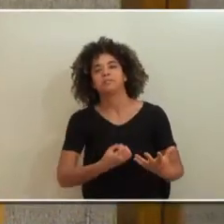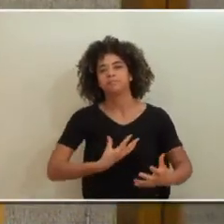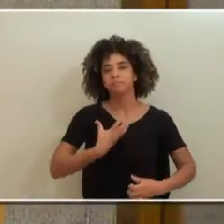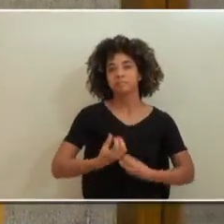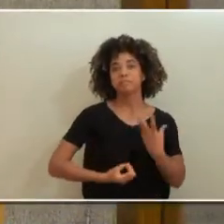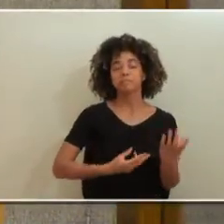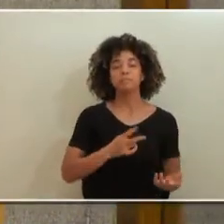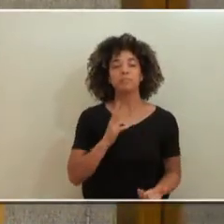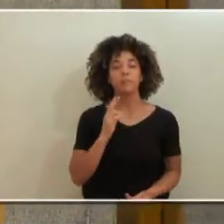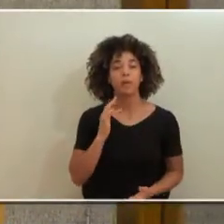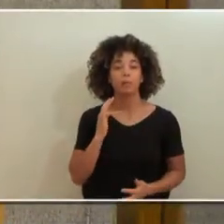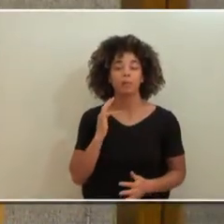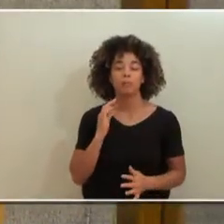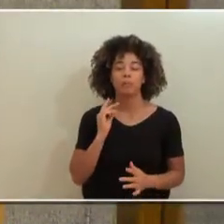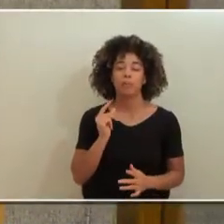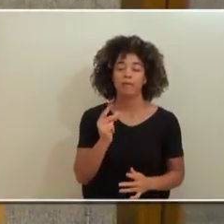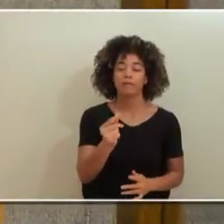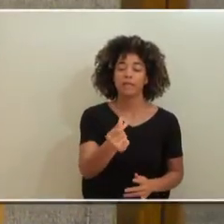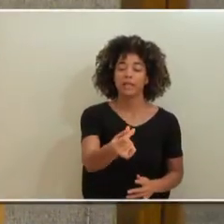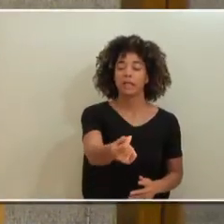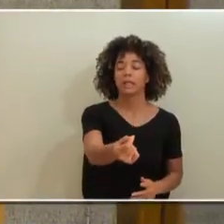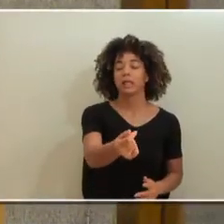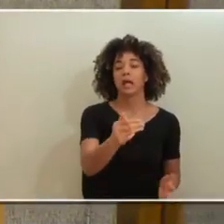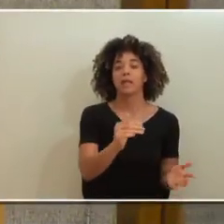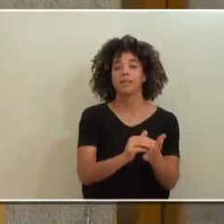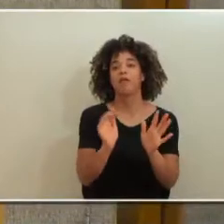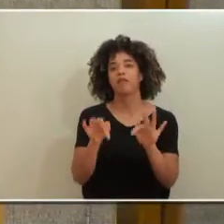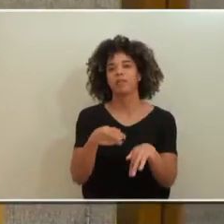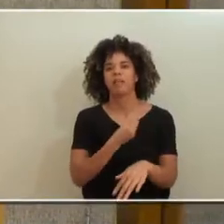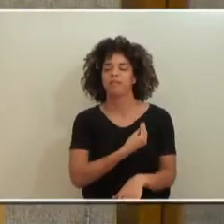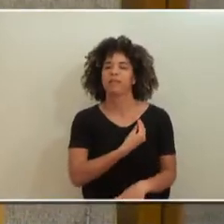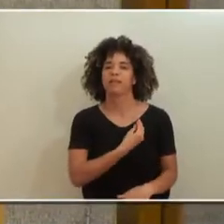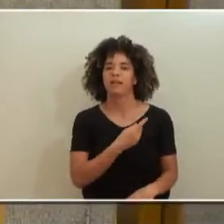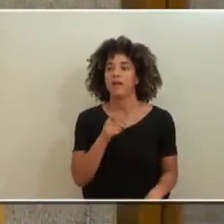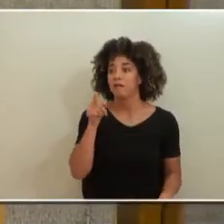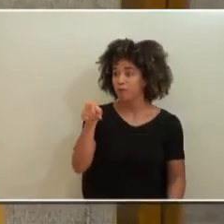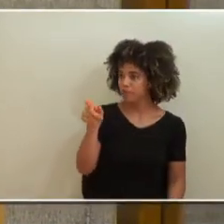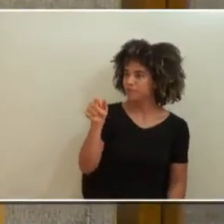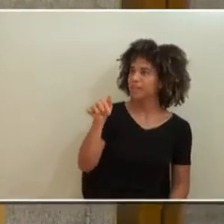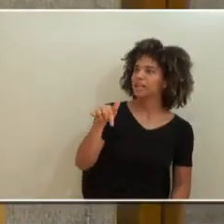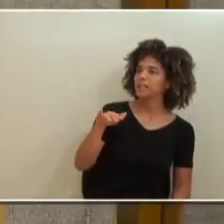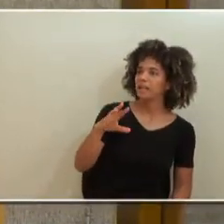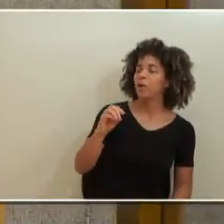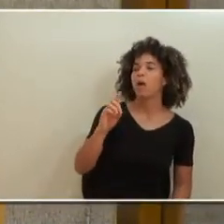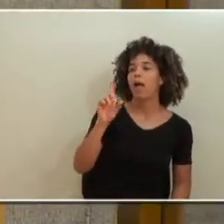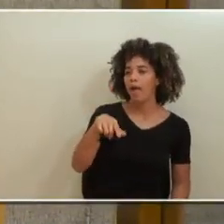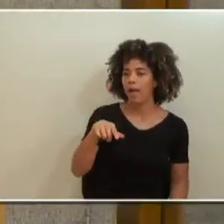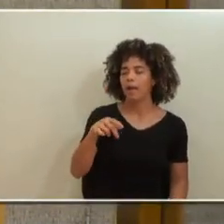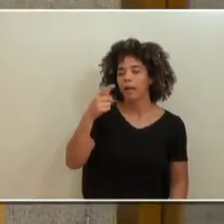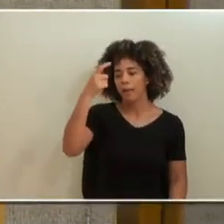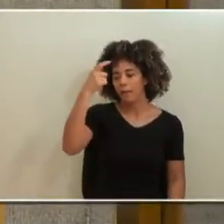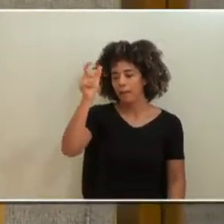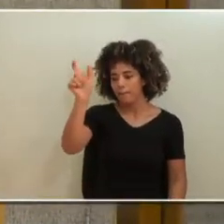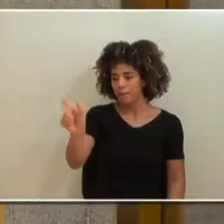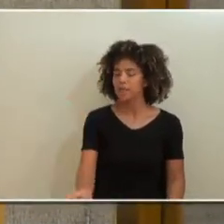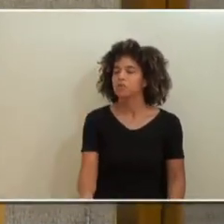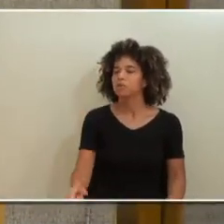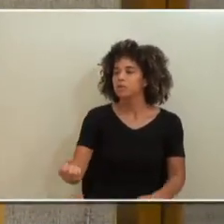uma delas. Sem sombra de dúvida. Também gostaria de agradecer ao